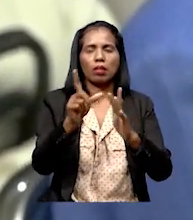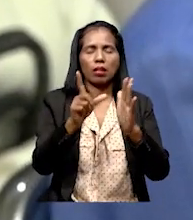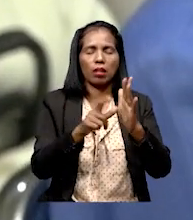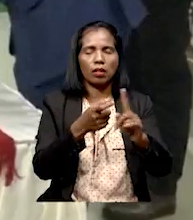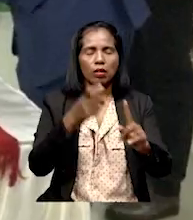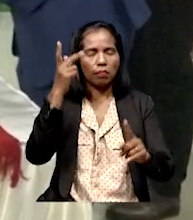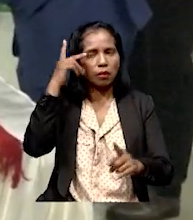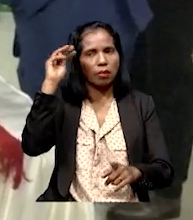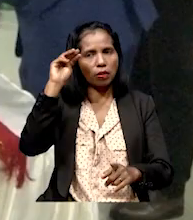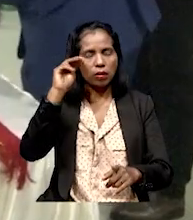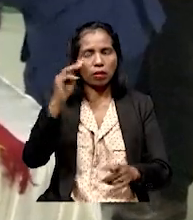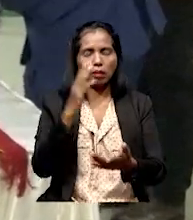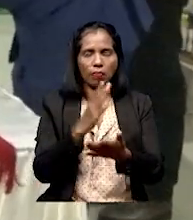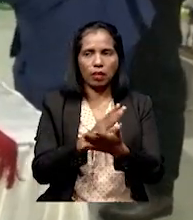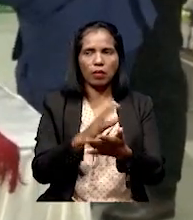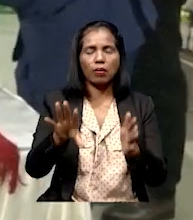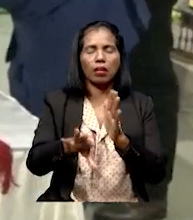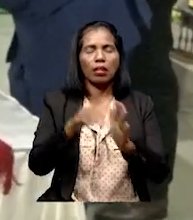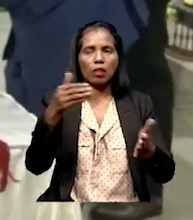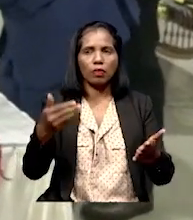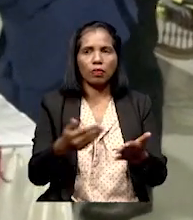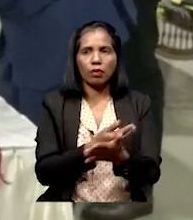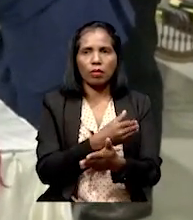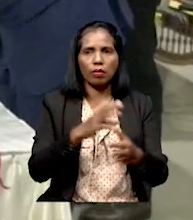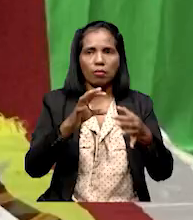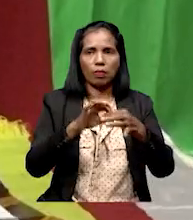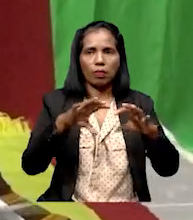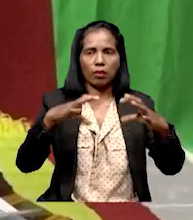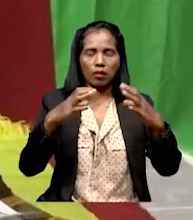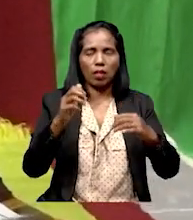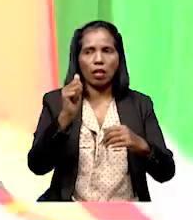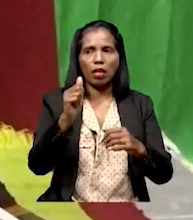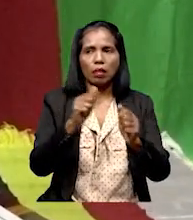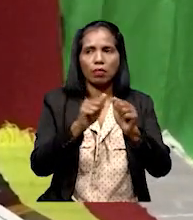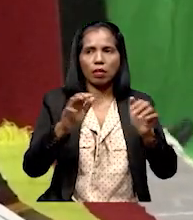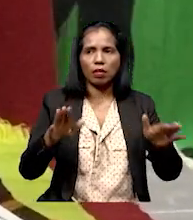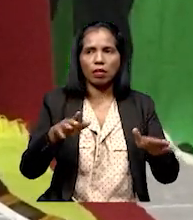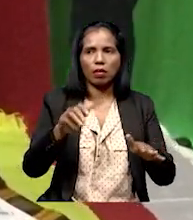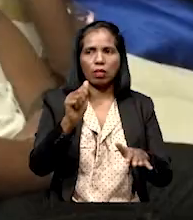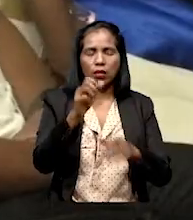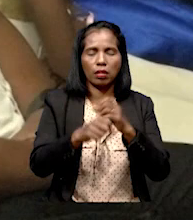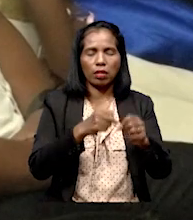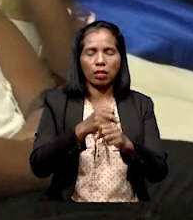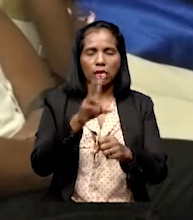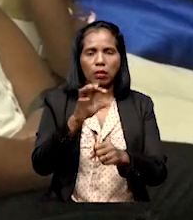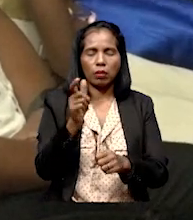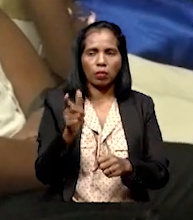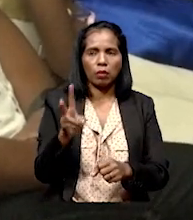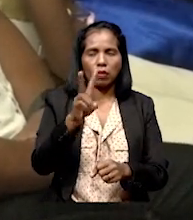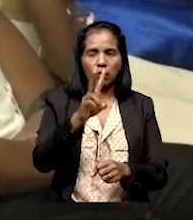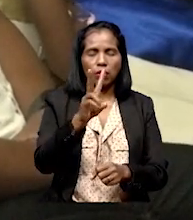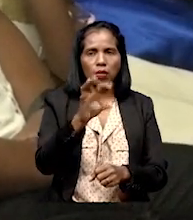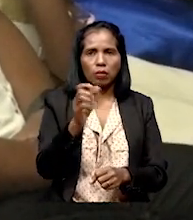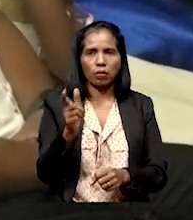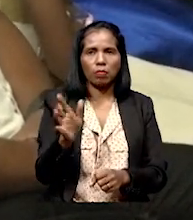a exoneração, nomeação, para membro do Conselho de Administração a Portil IP, período Ringrua Runu Singrua, Ringrua Runu Sin